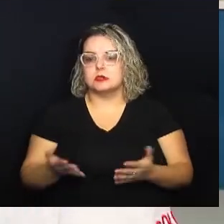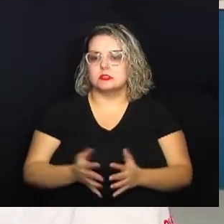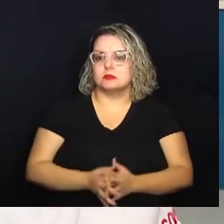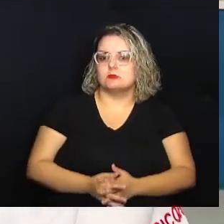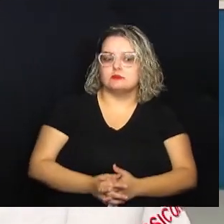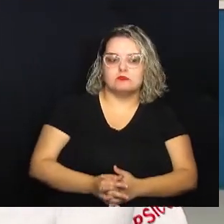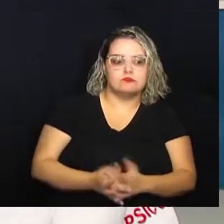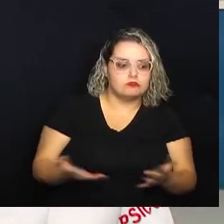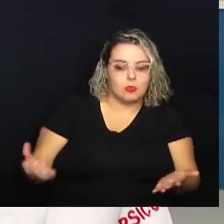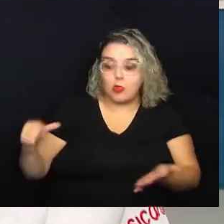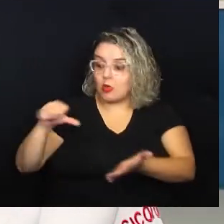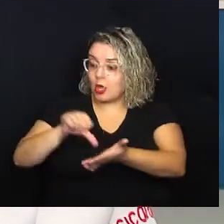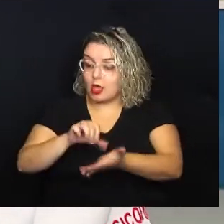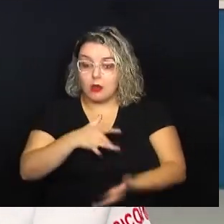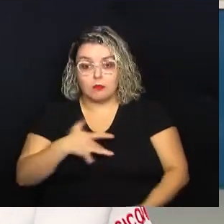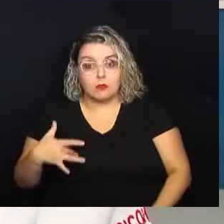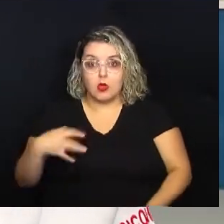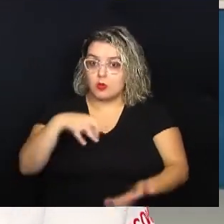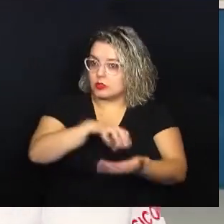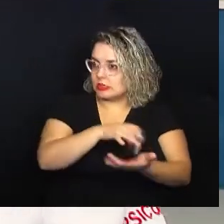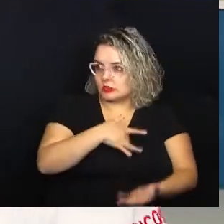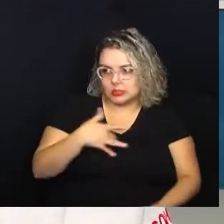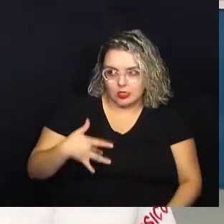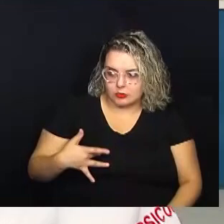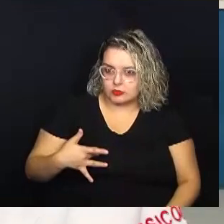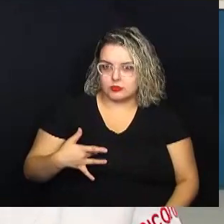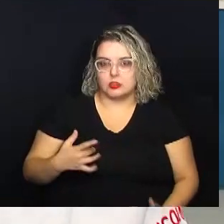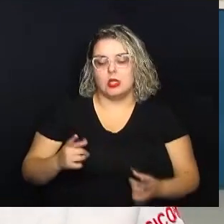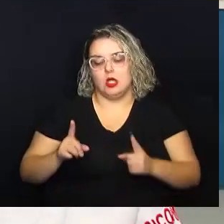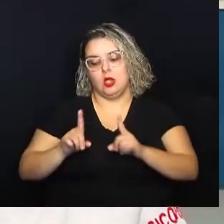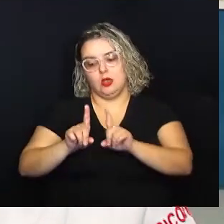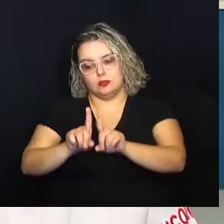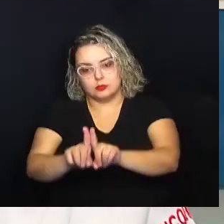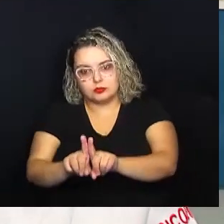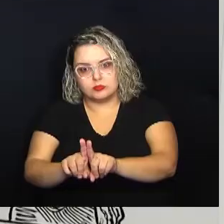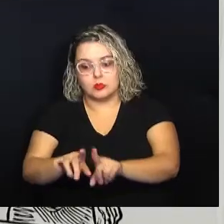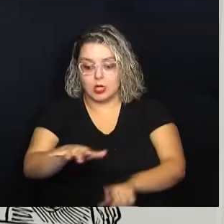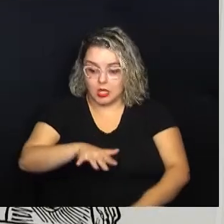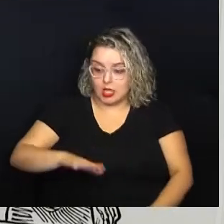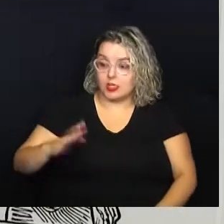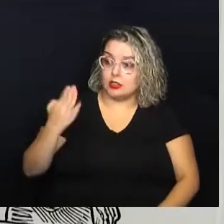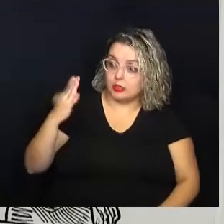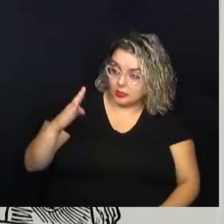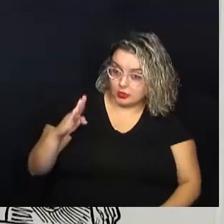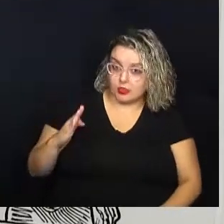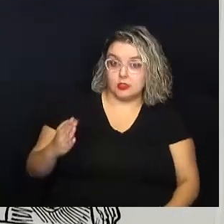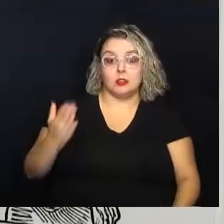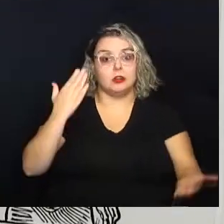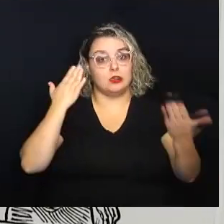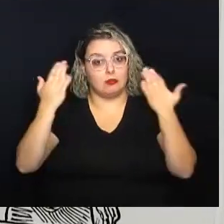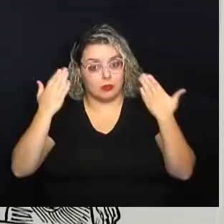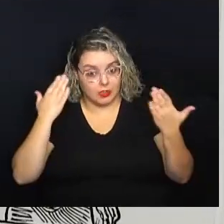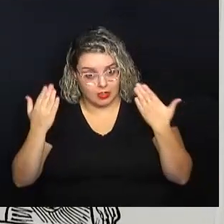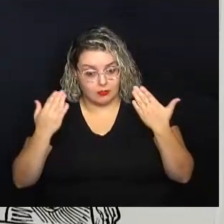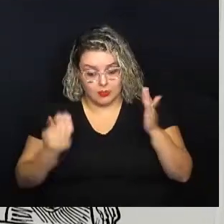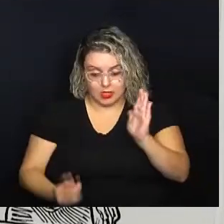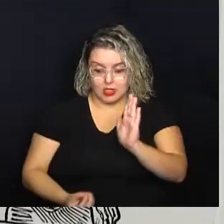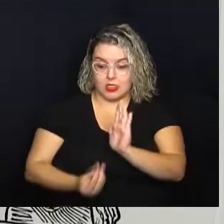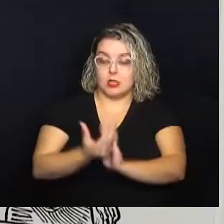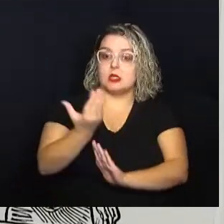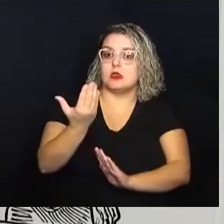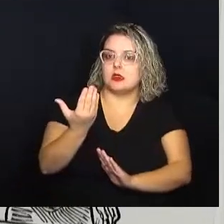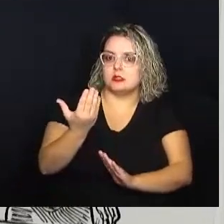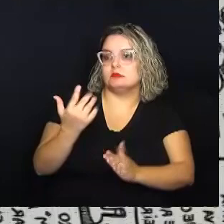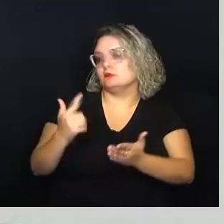repente procurar um posto de saúde, um centro de saúde. E a parceria entre as áreas da biologia e